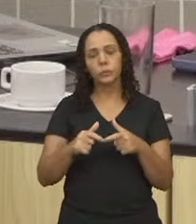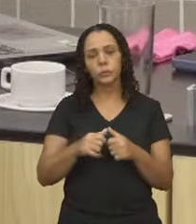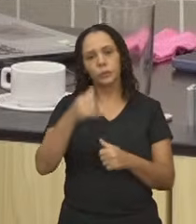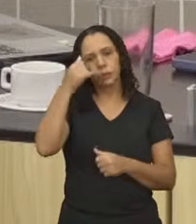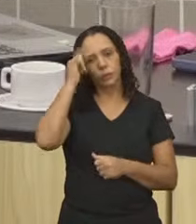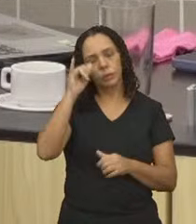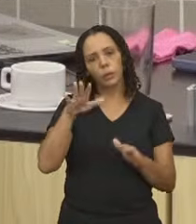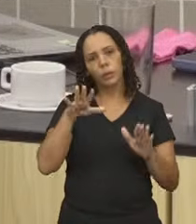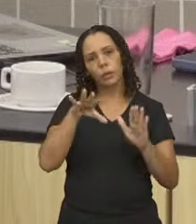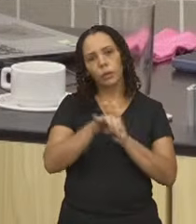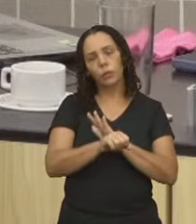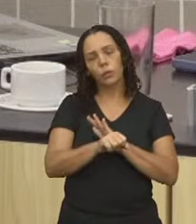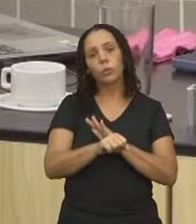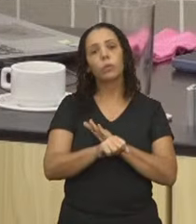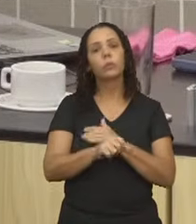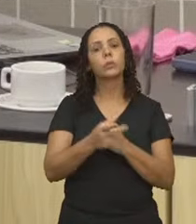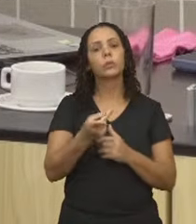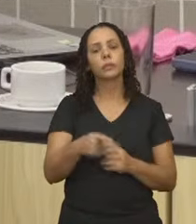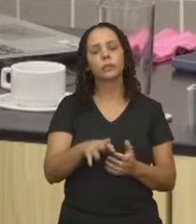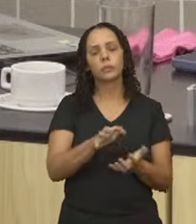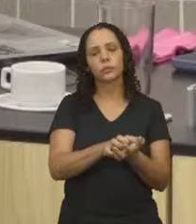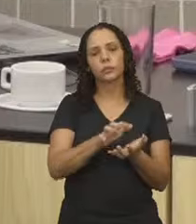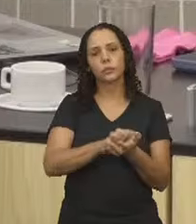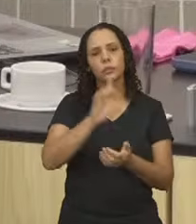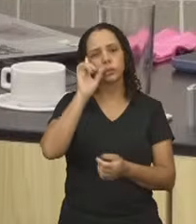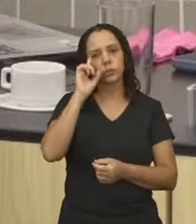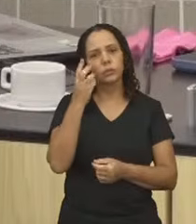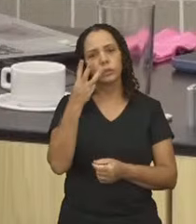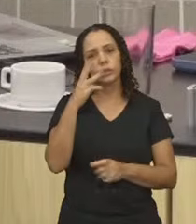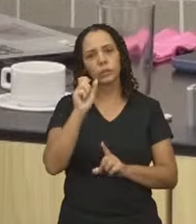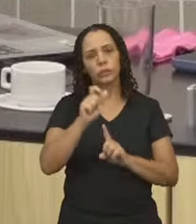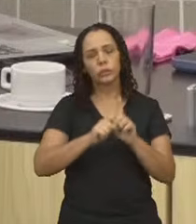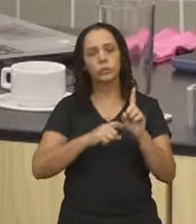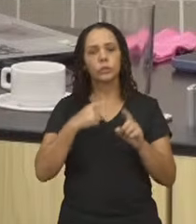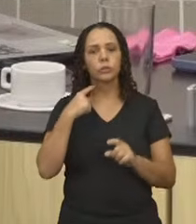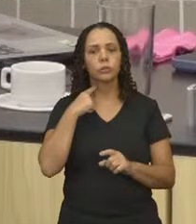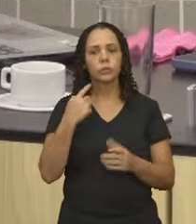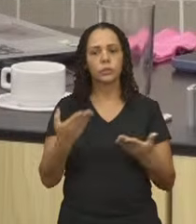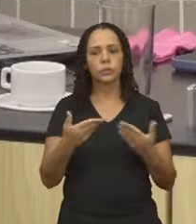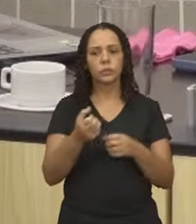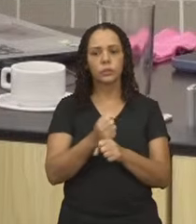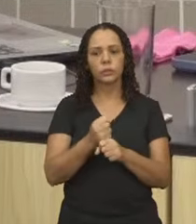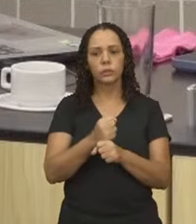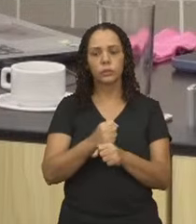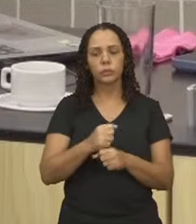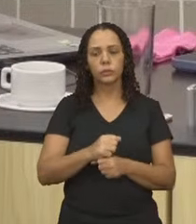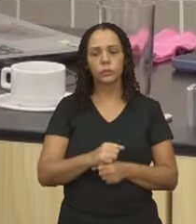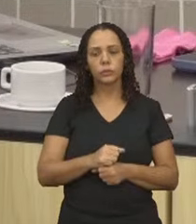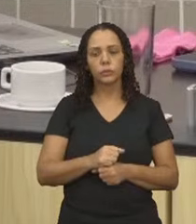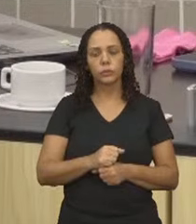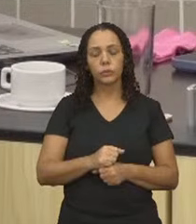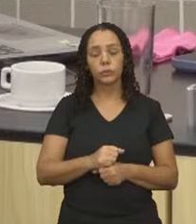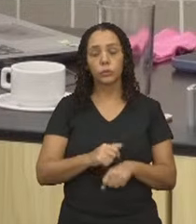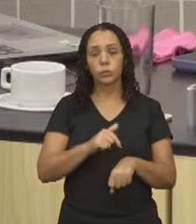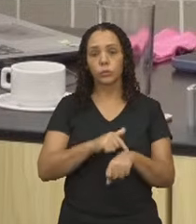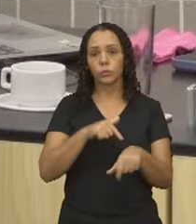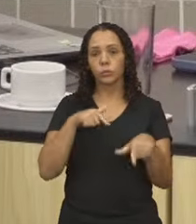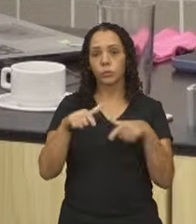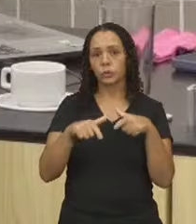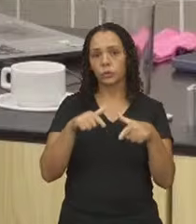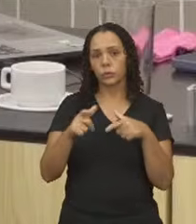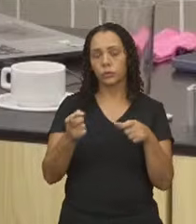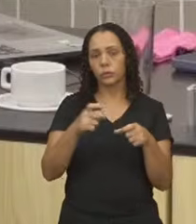município de Jacareí, no dia 30 de maio de 2025. Na data mencionada, durante patrulhamento